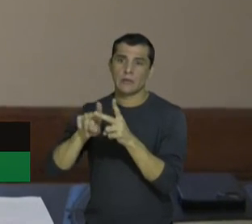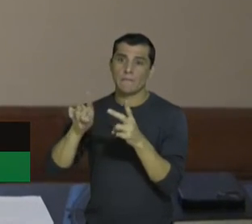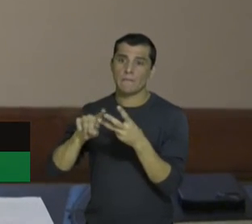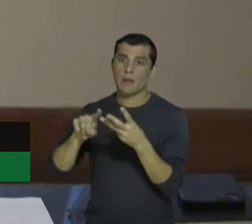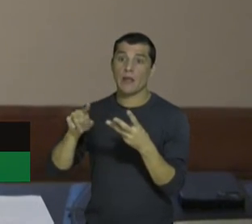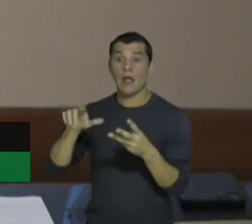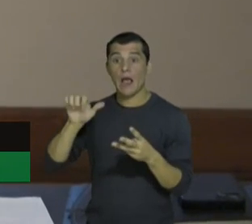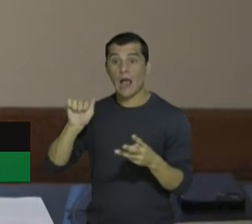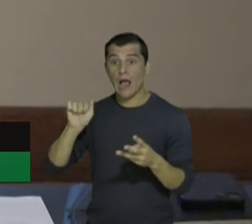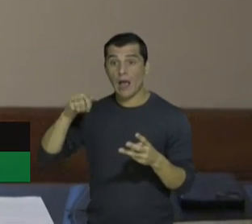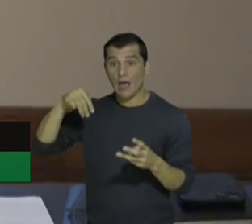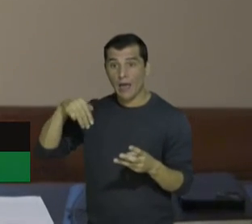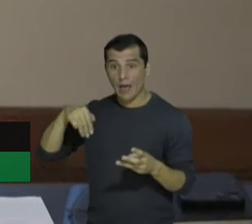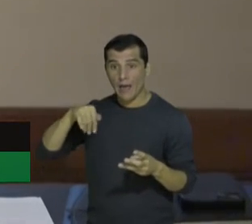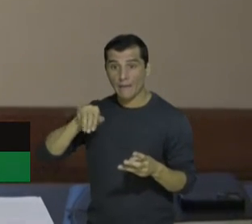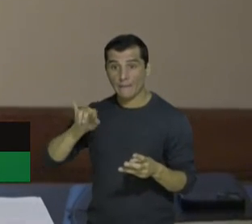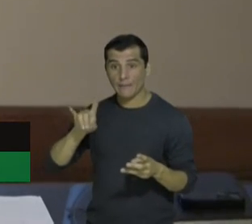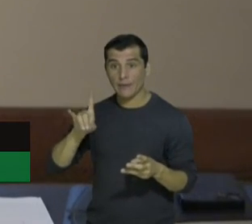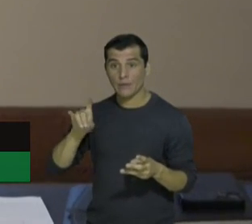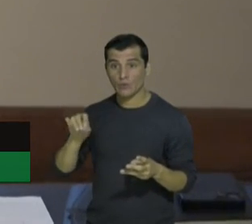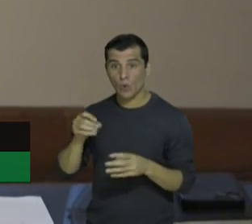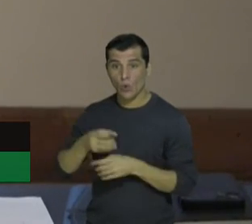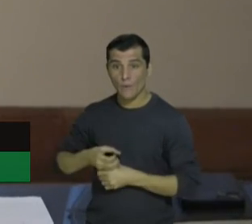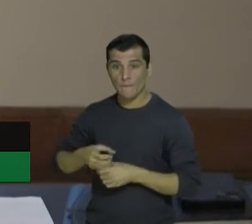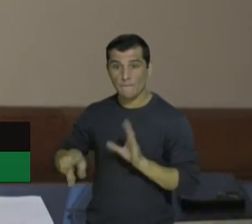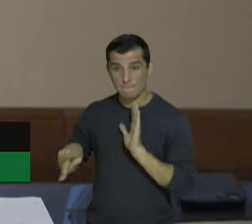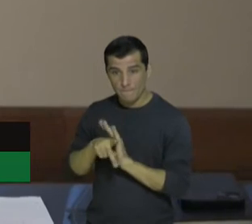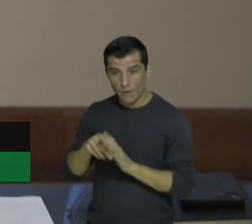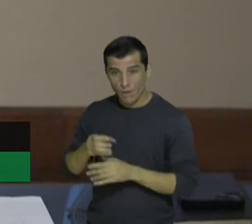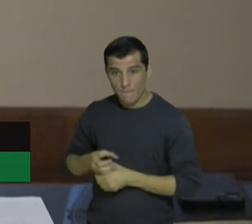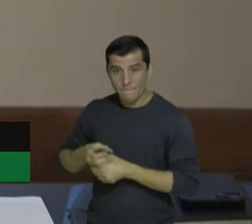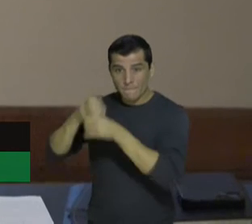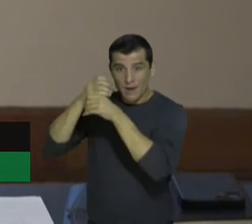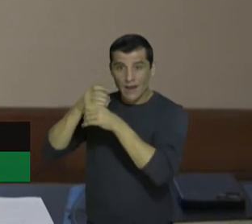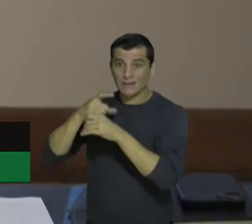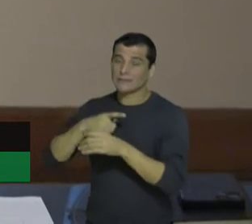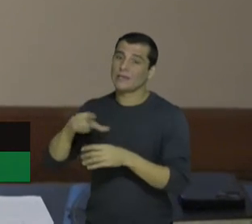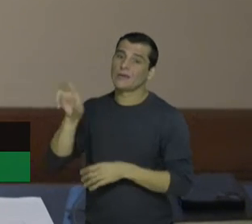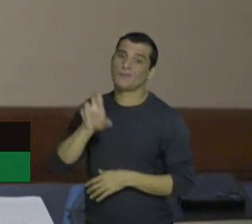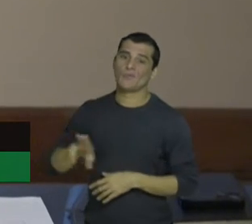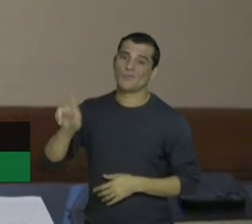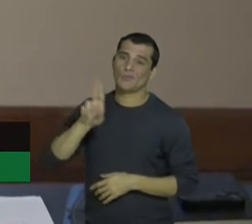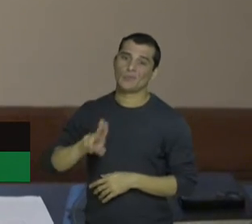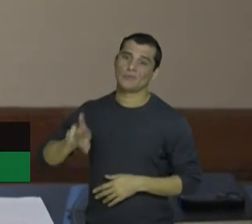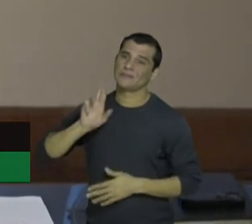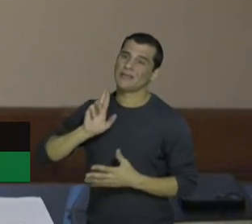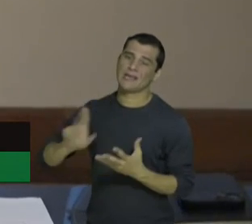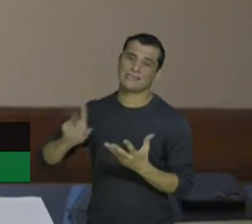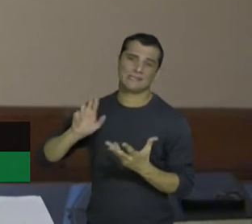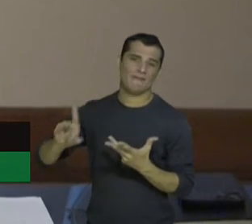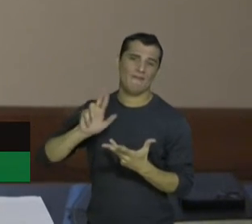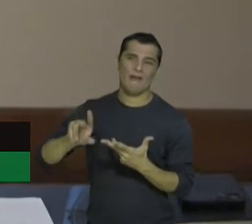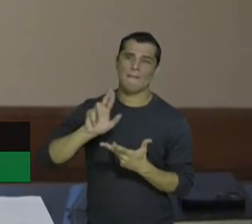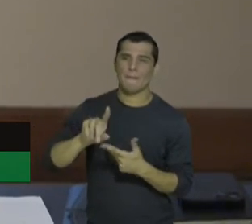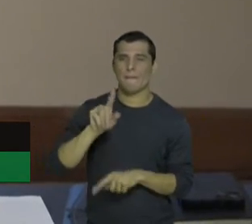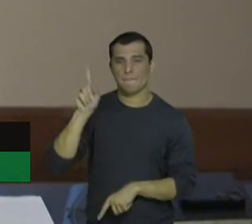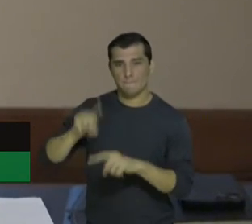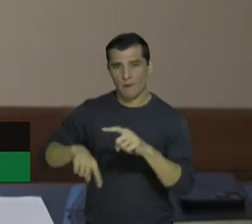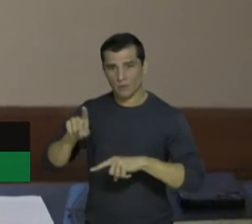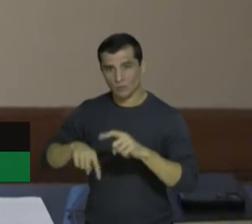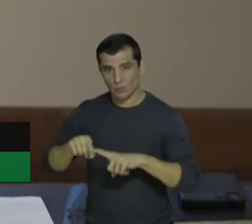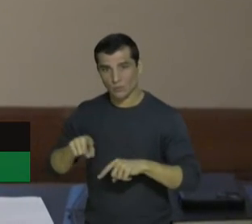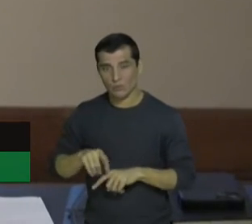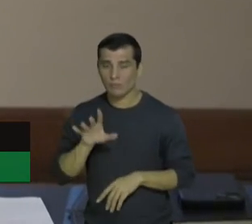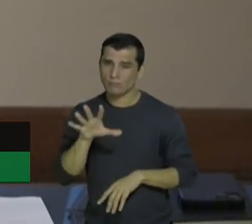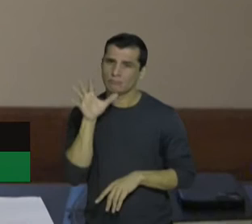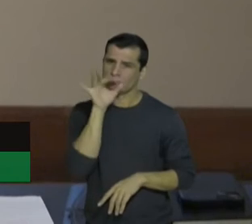eh em tantas variáveis que a gente teria que e Tecnicamente dimensionar cada um o que eu coloquei rapidamente